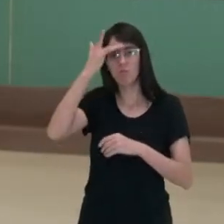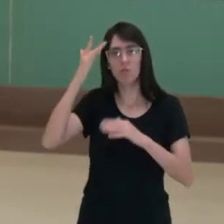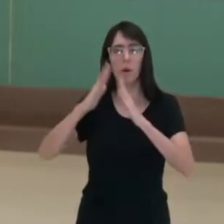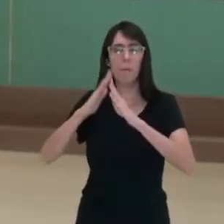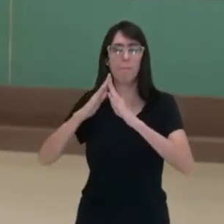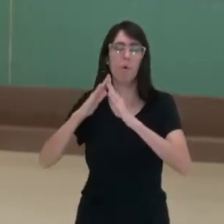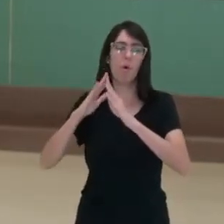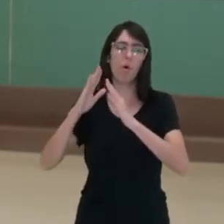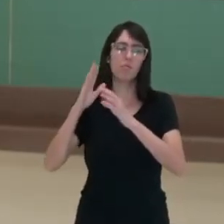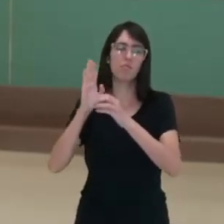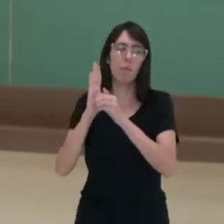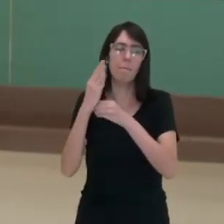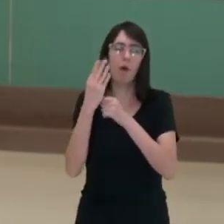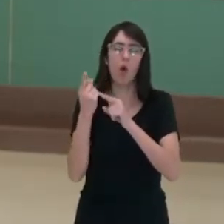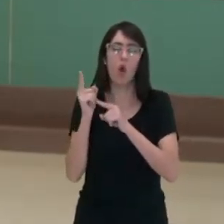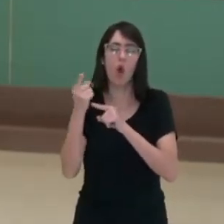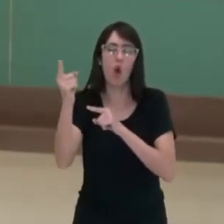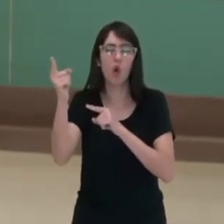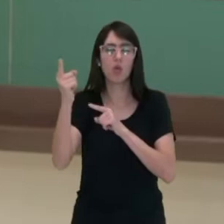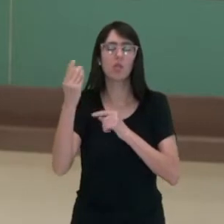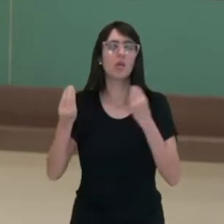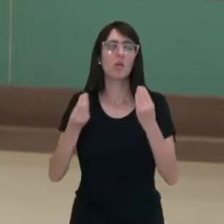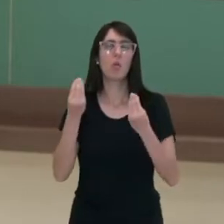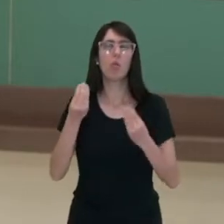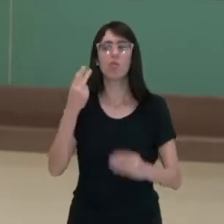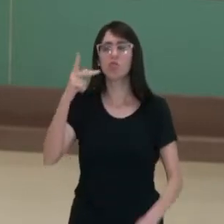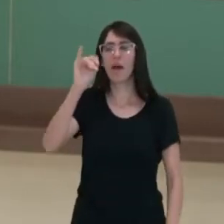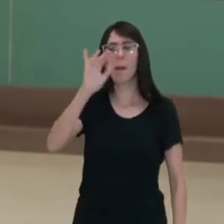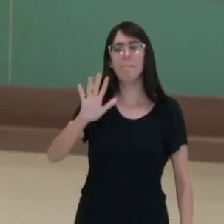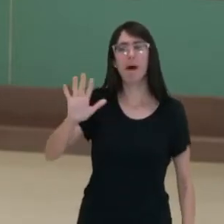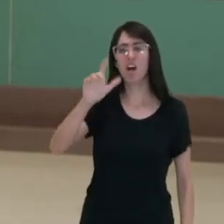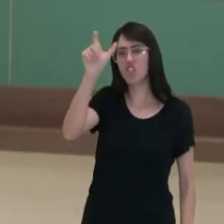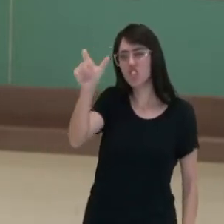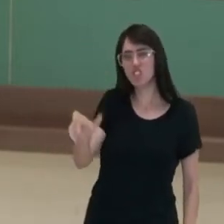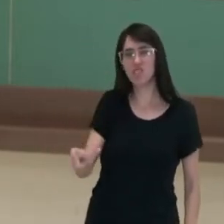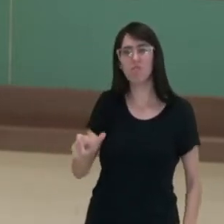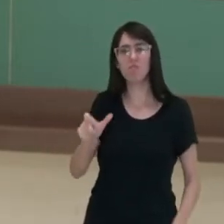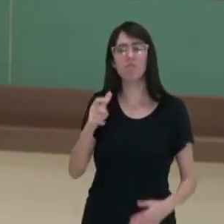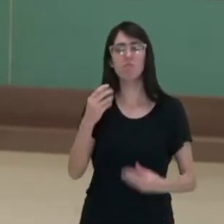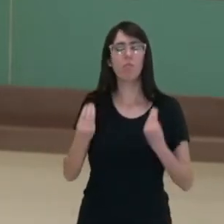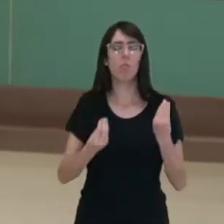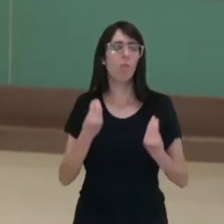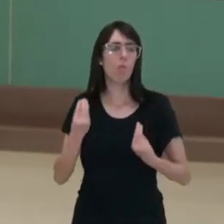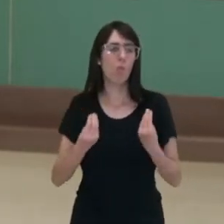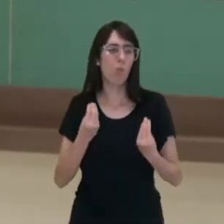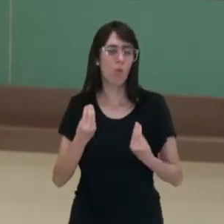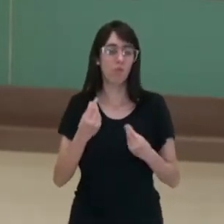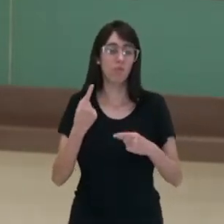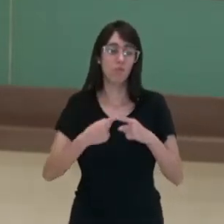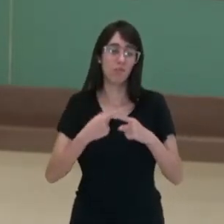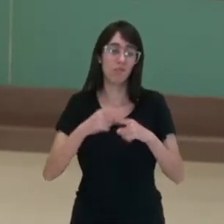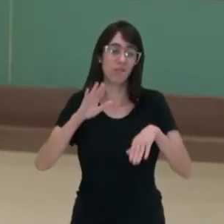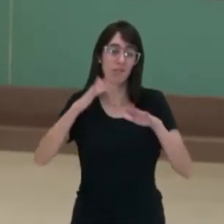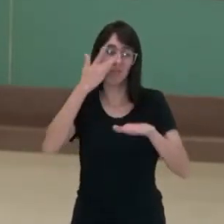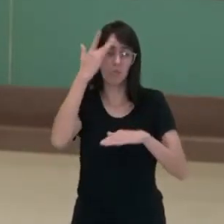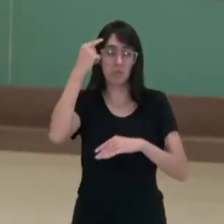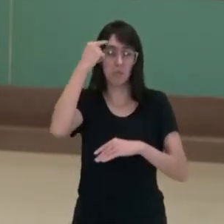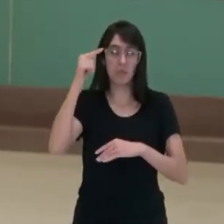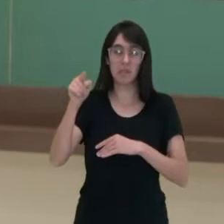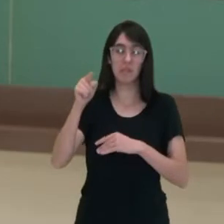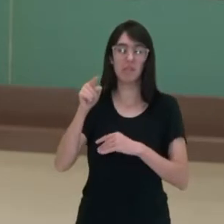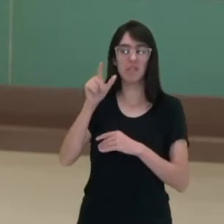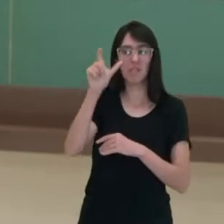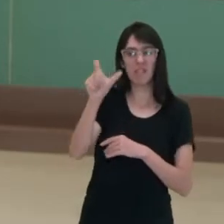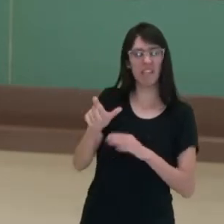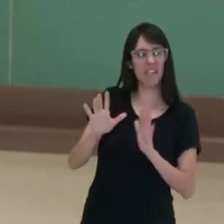pode adquirir em uma sociedade, no sentido de ter um estereótipo negativo, desvalorizado